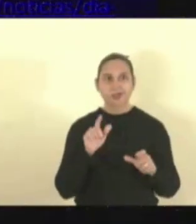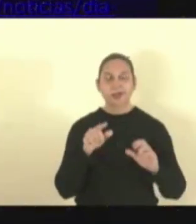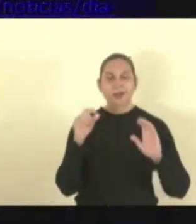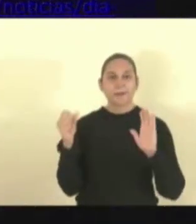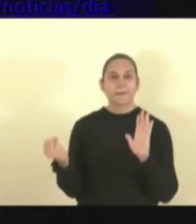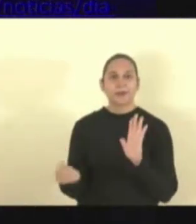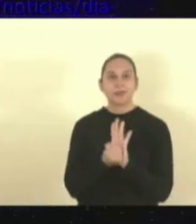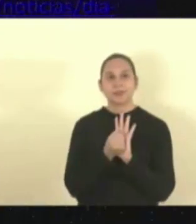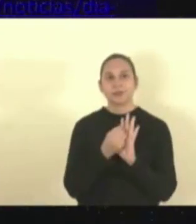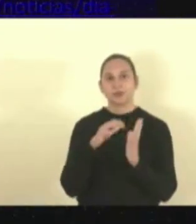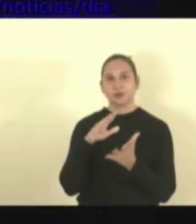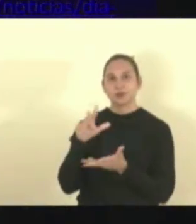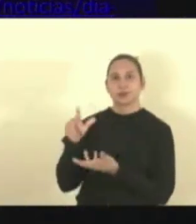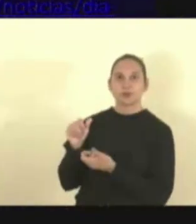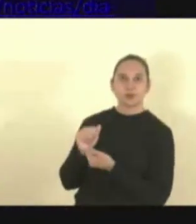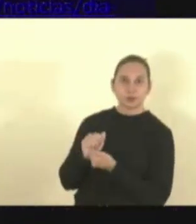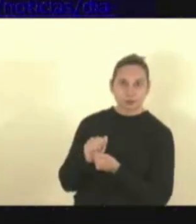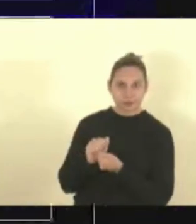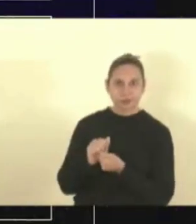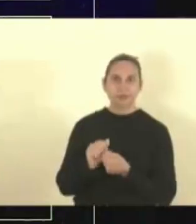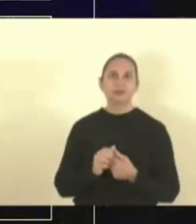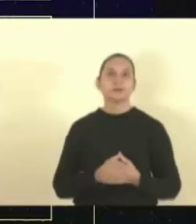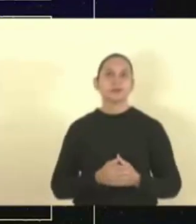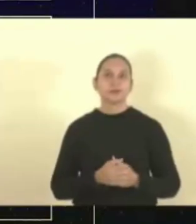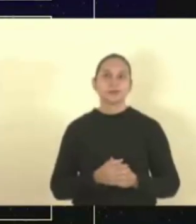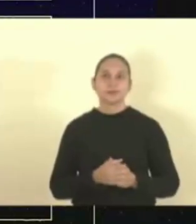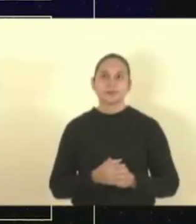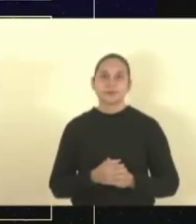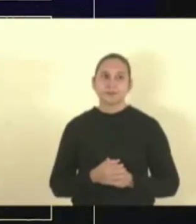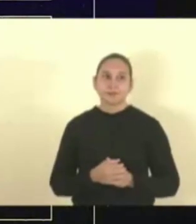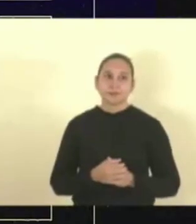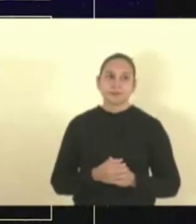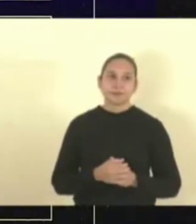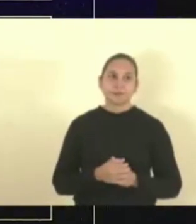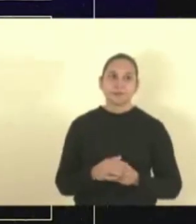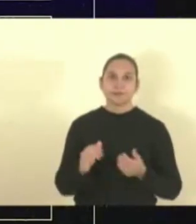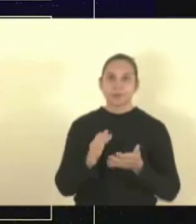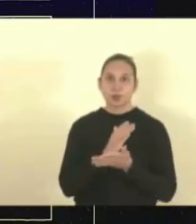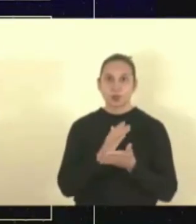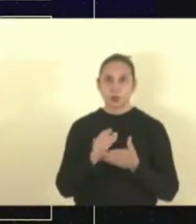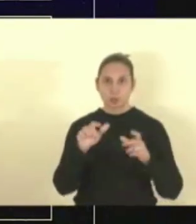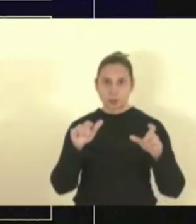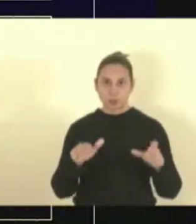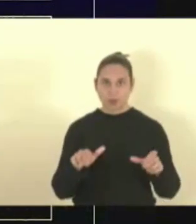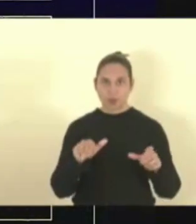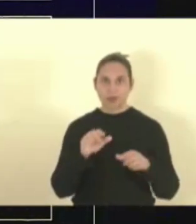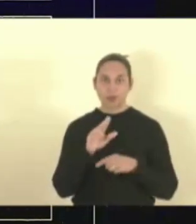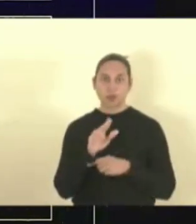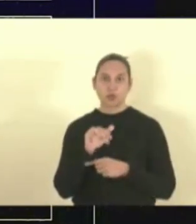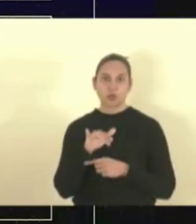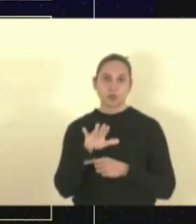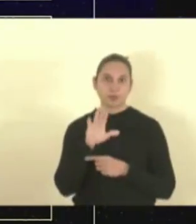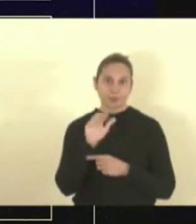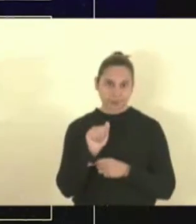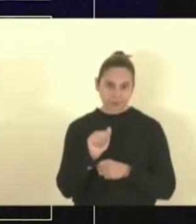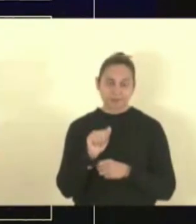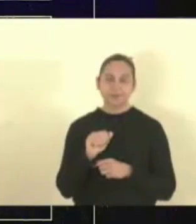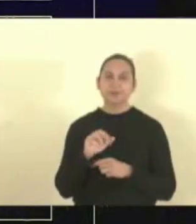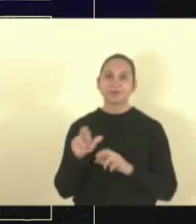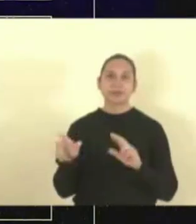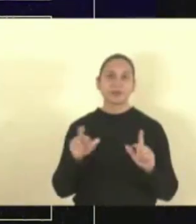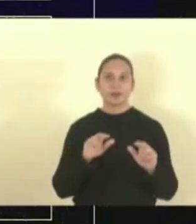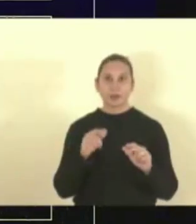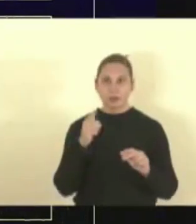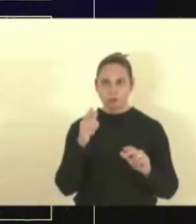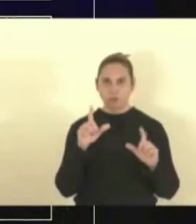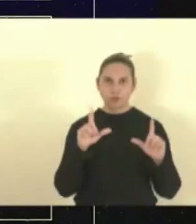patrimônio mundial, né? Bom, as áreas úmidas proporcionam diversos serviços ecossistêmicos. Aqui é uma